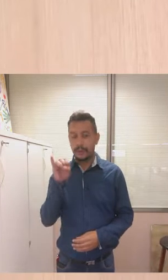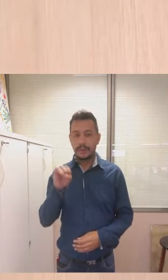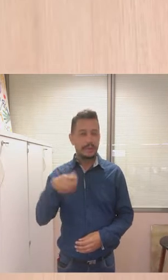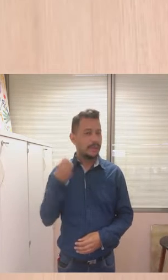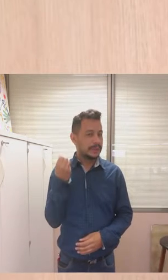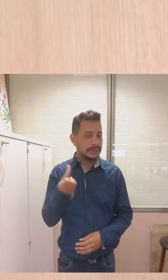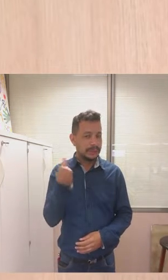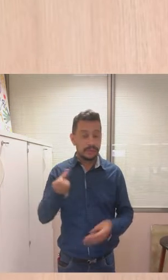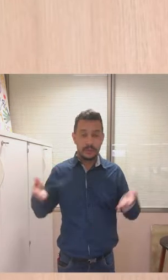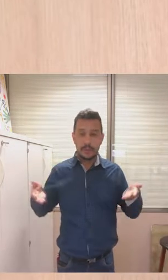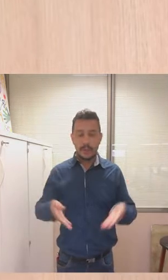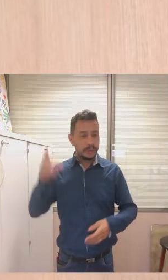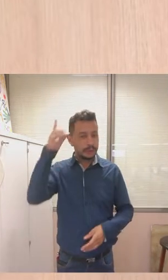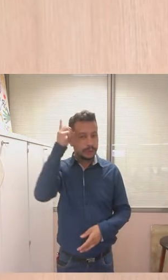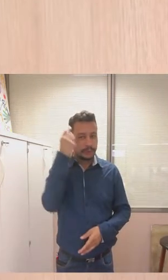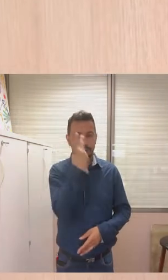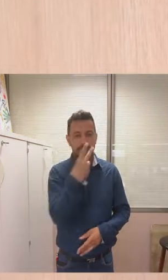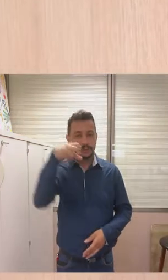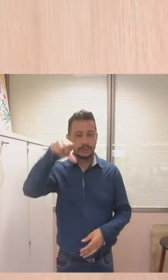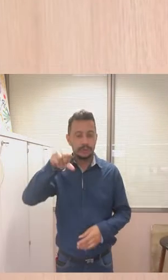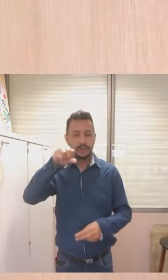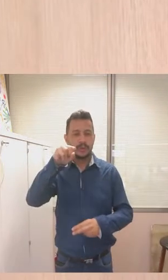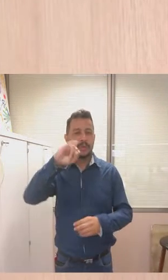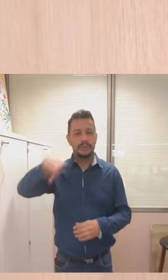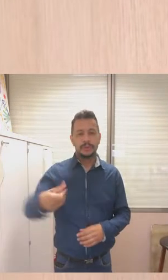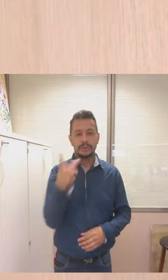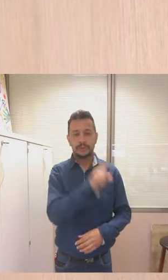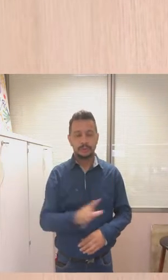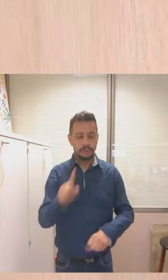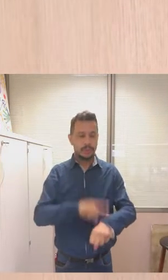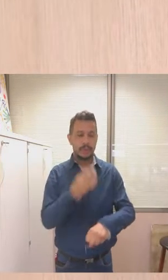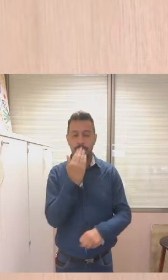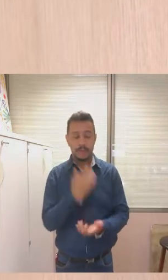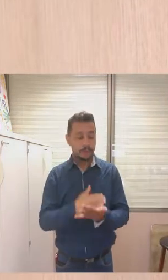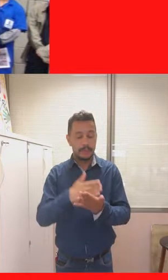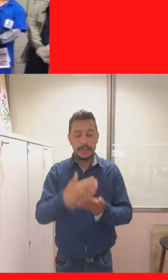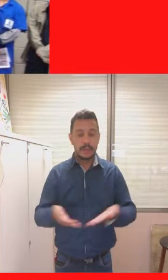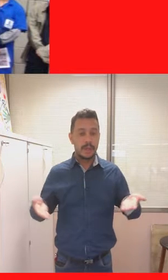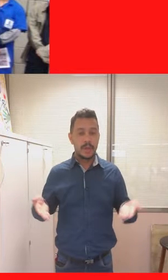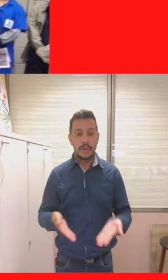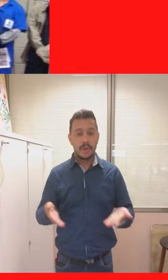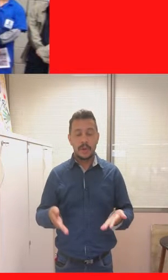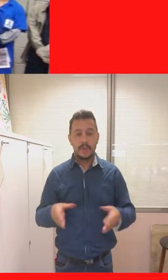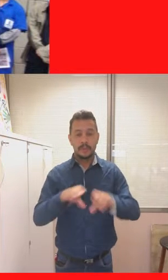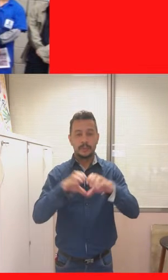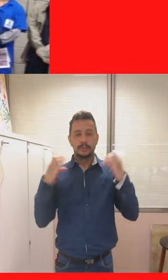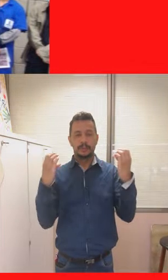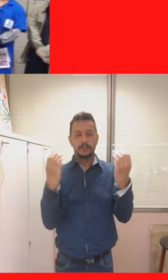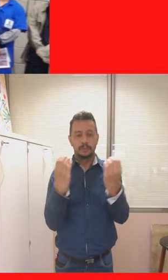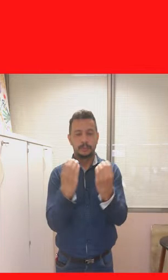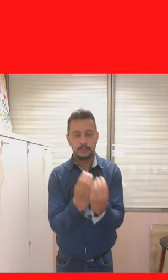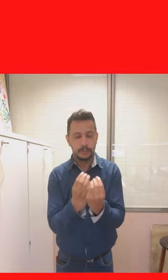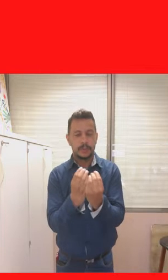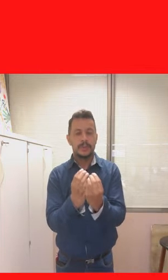Olá hoje é sexta-feira dia 29 de julho hora da boia começa agora seminário Regional da campanha